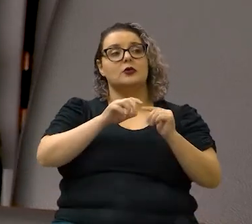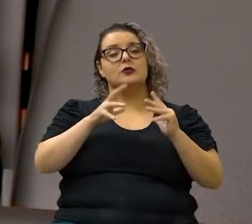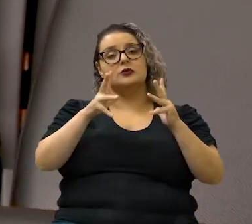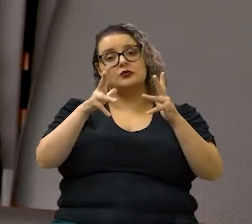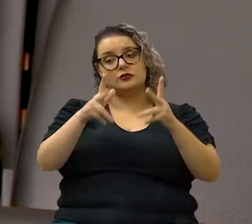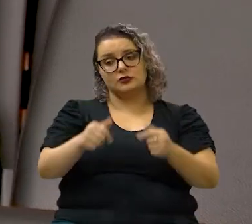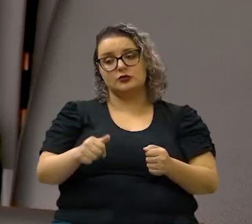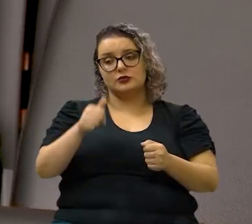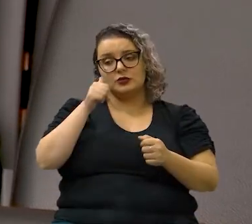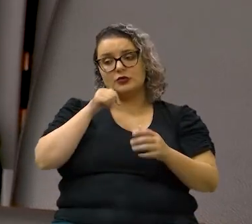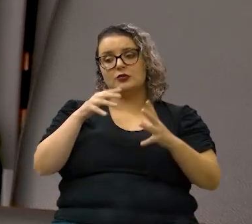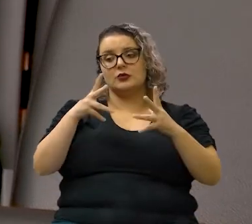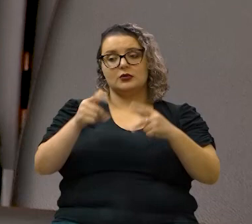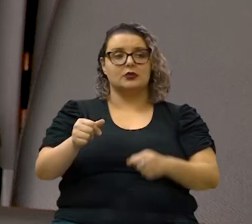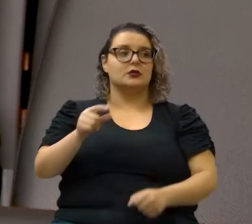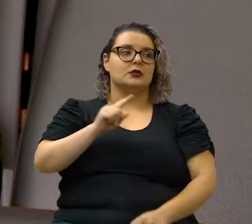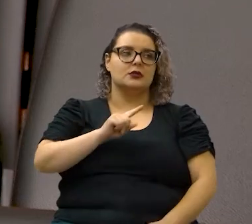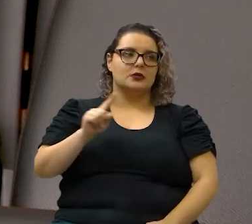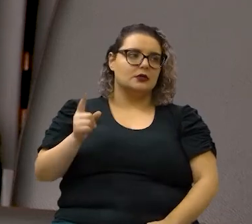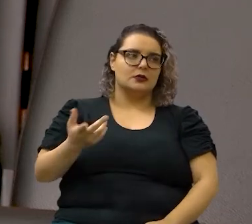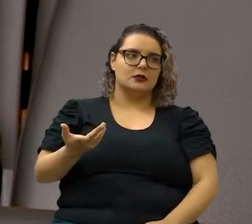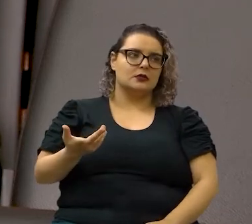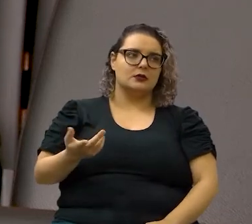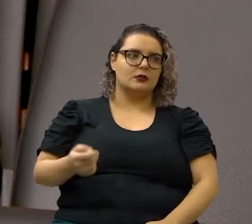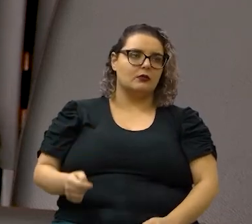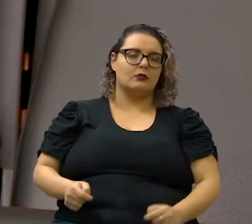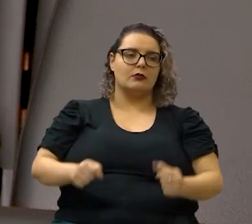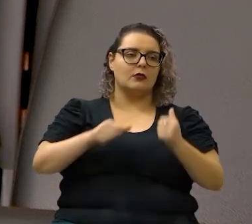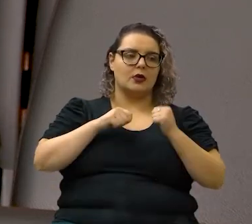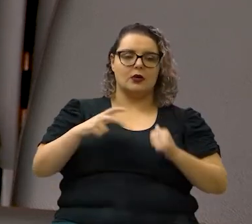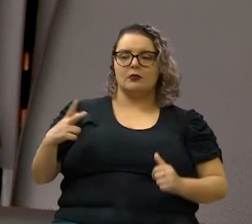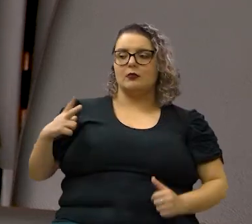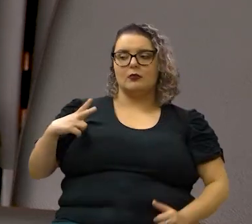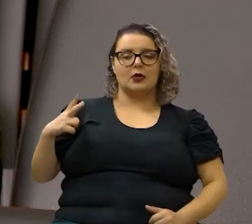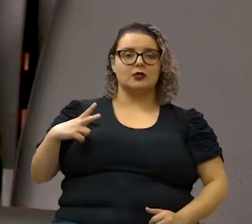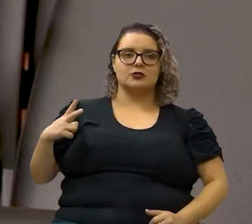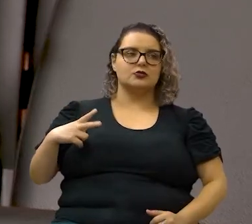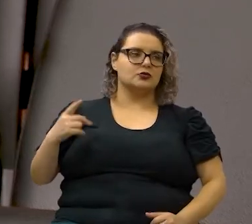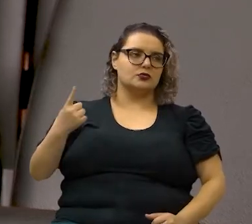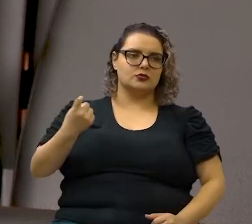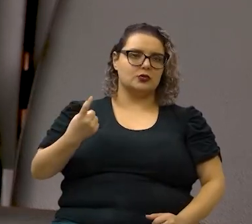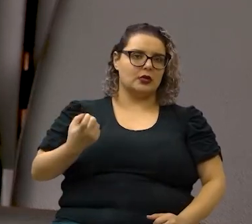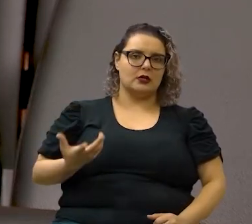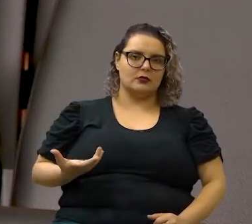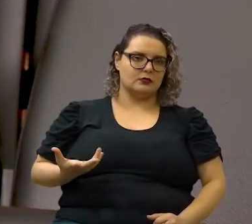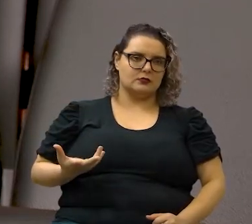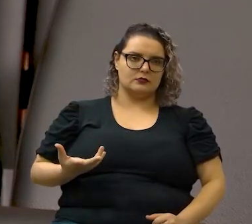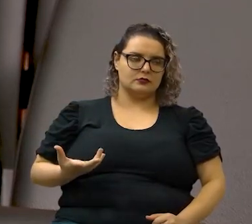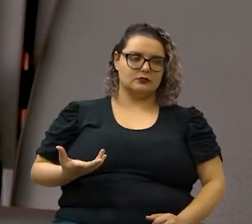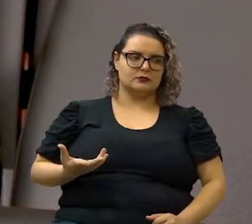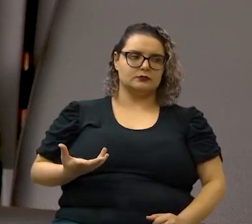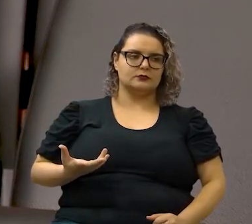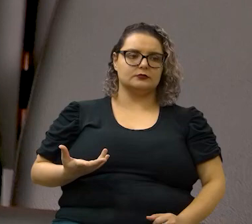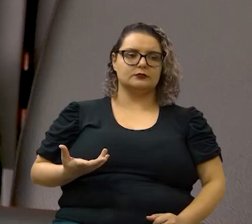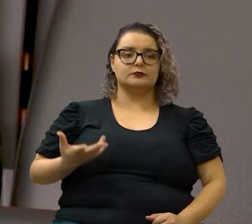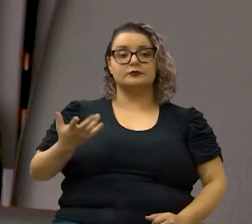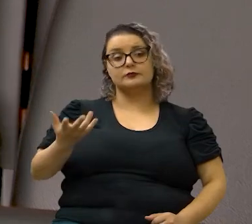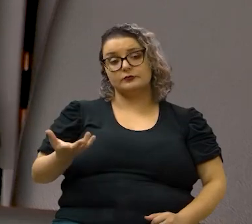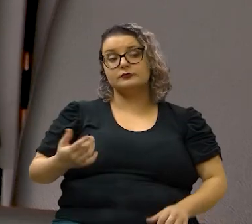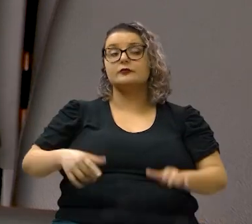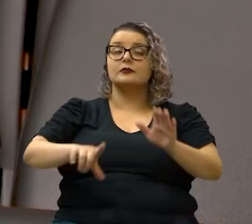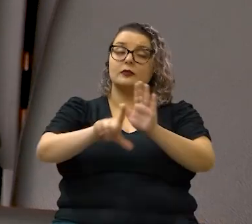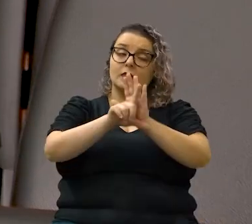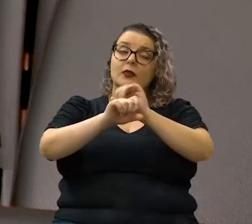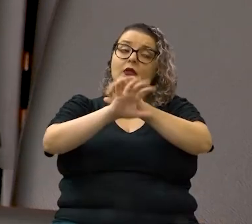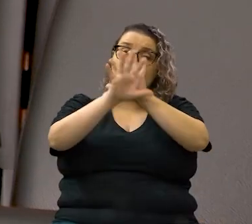benefício de todos e todas, e não um benefício a uma pessoa privada, né?